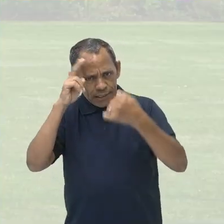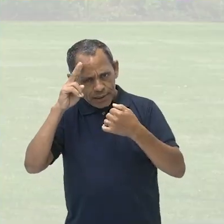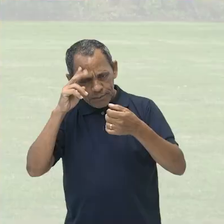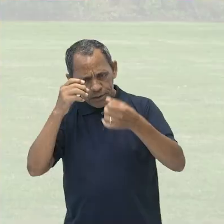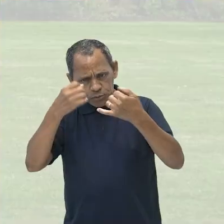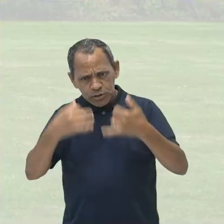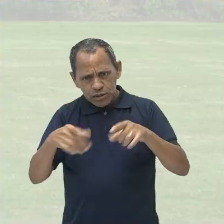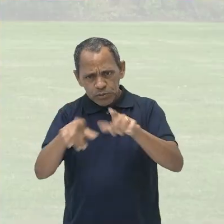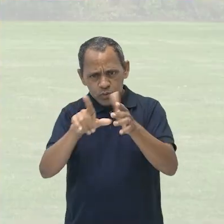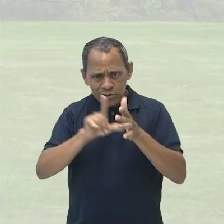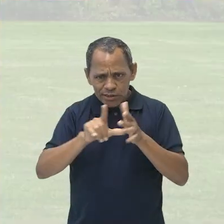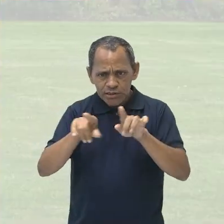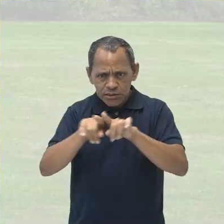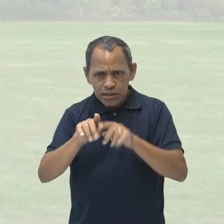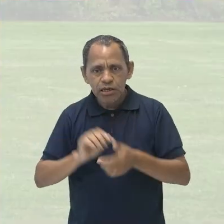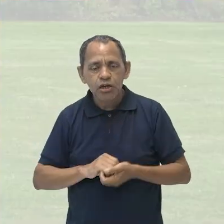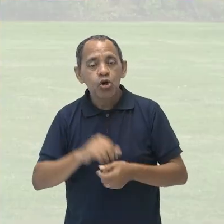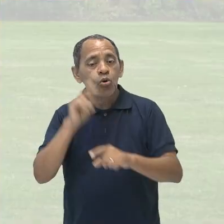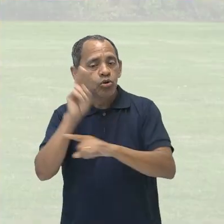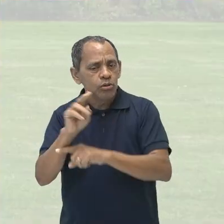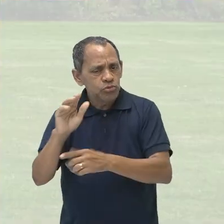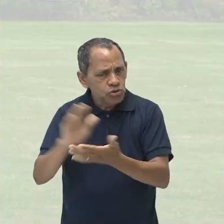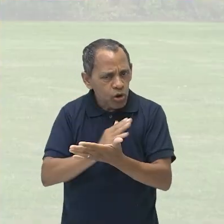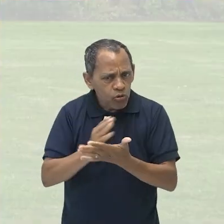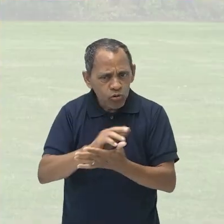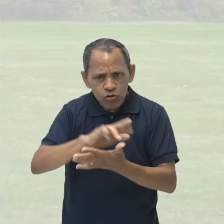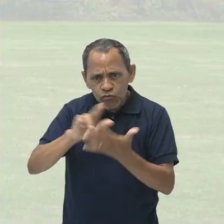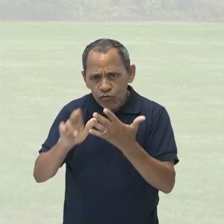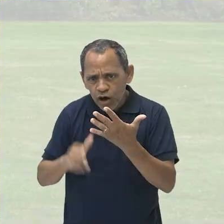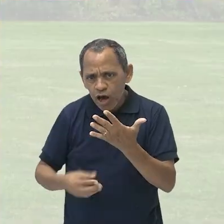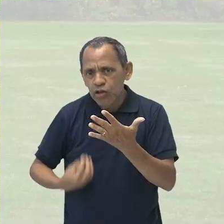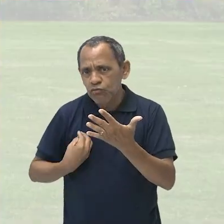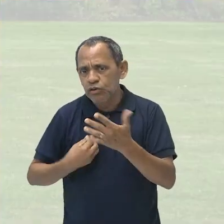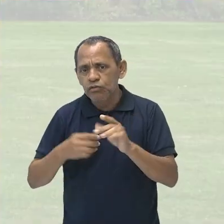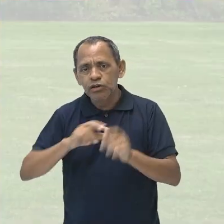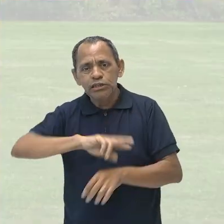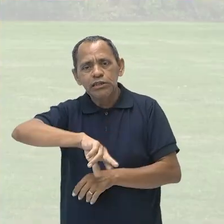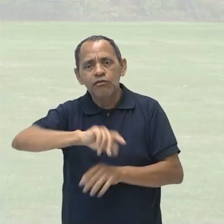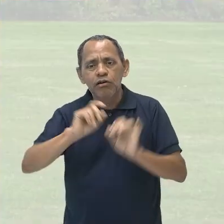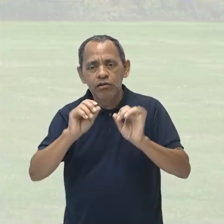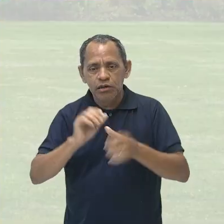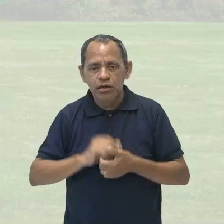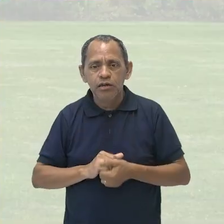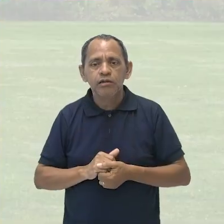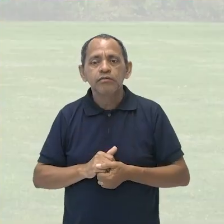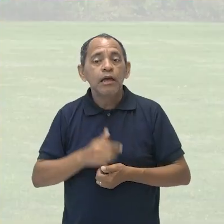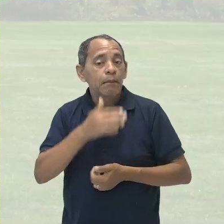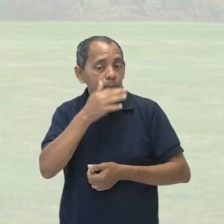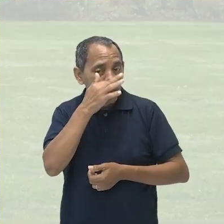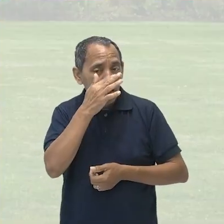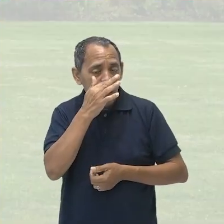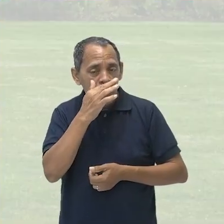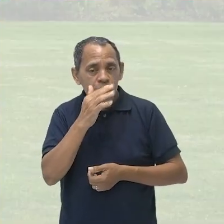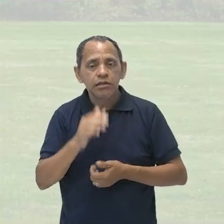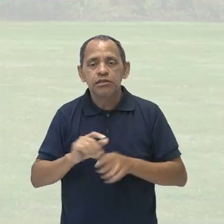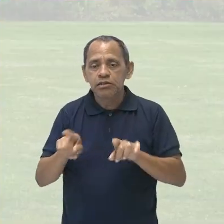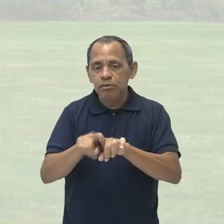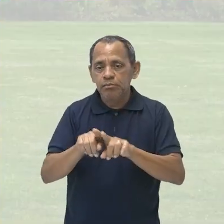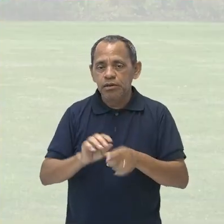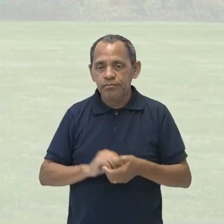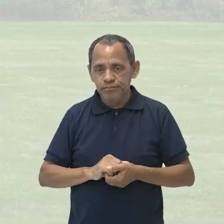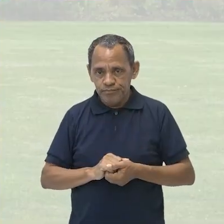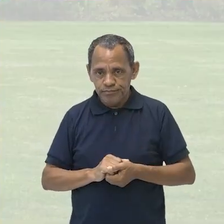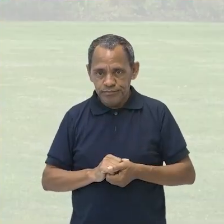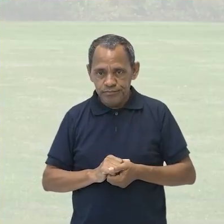de outros tipos de seres vivos que não são aí os, né, vamos dizer assim, as plantas, as flores e assim por